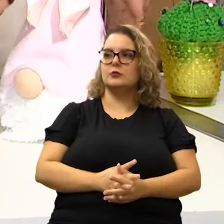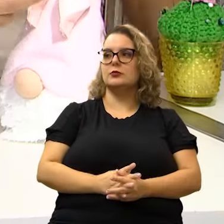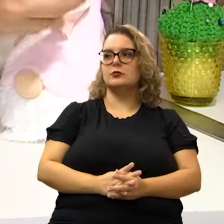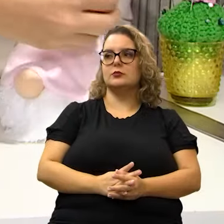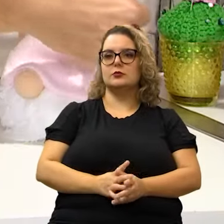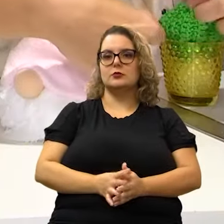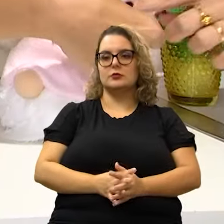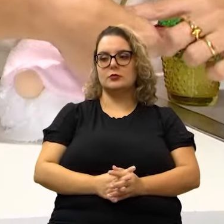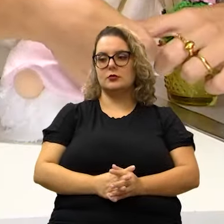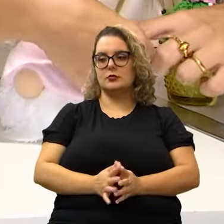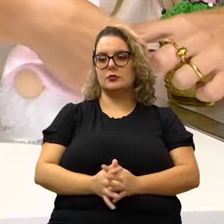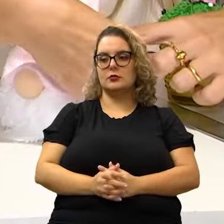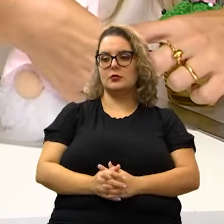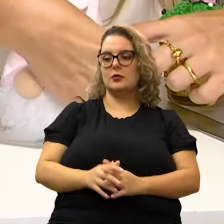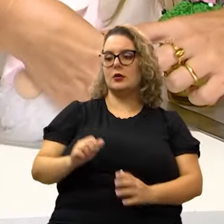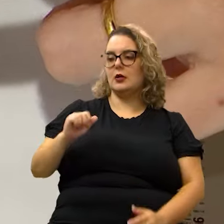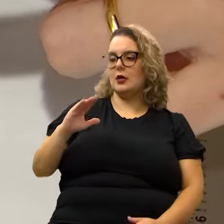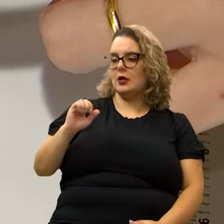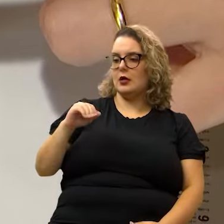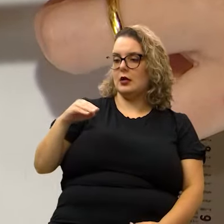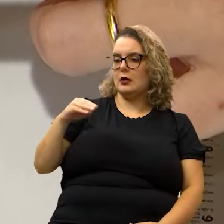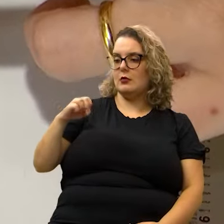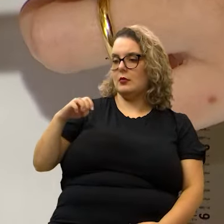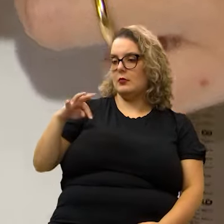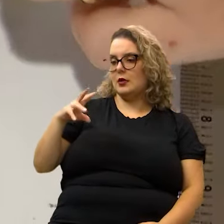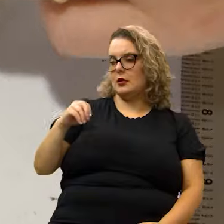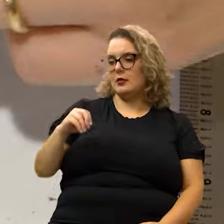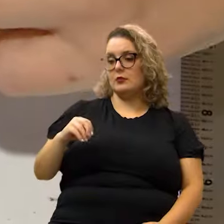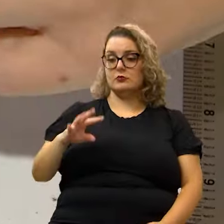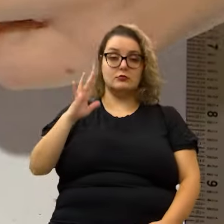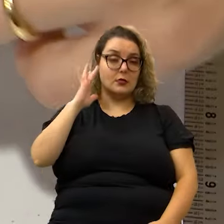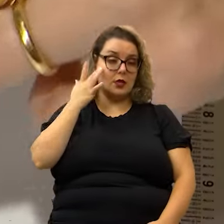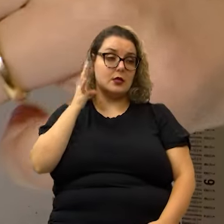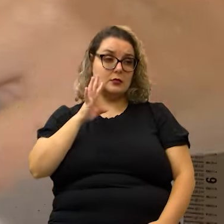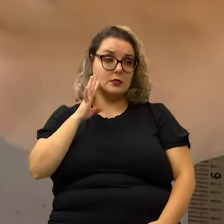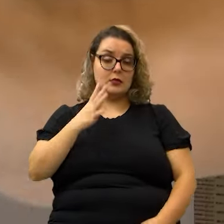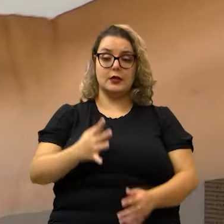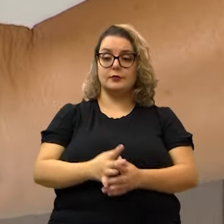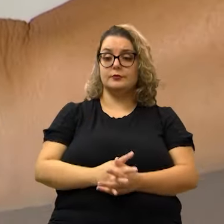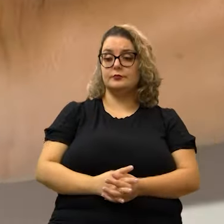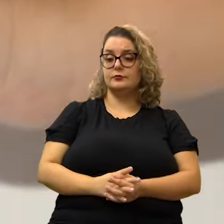de acabamento aqui que você acha que fique bacana. O que eu